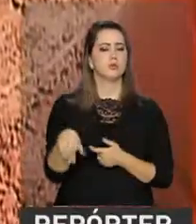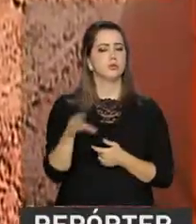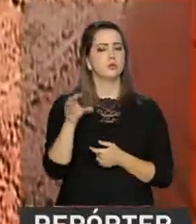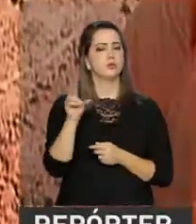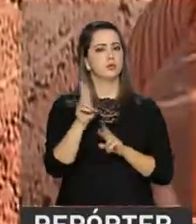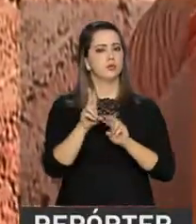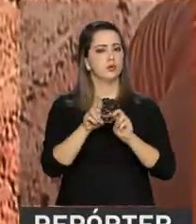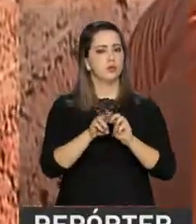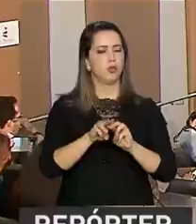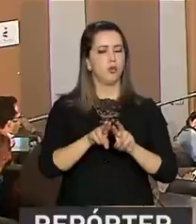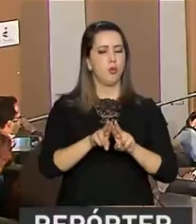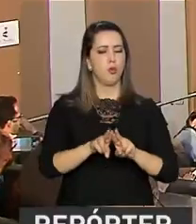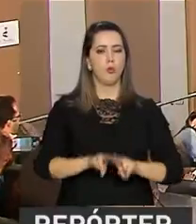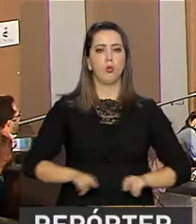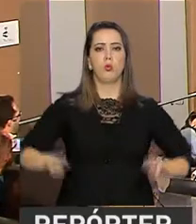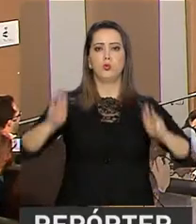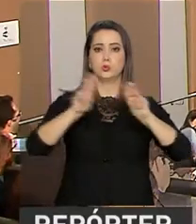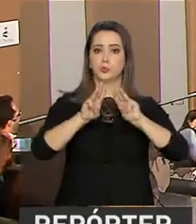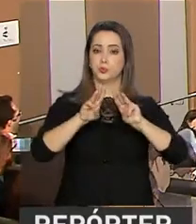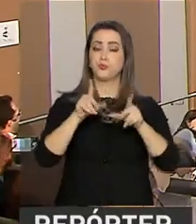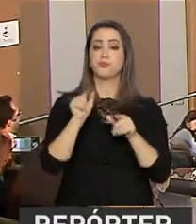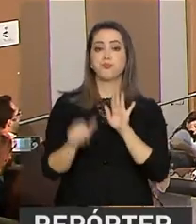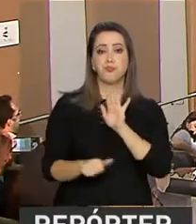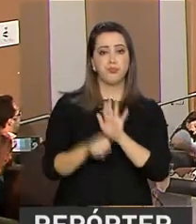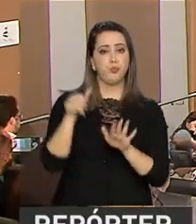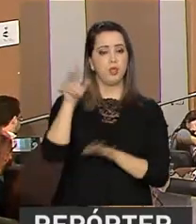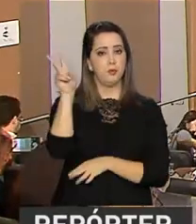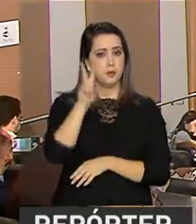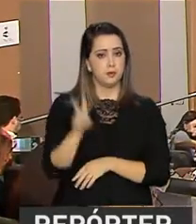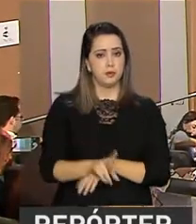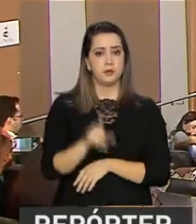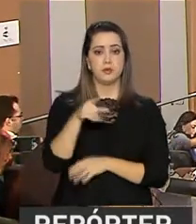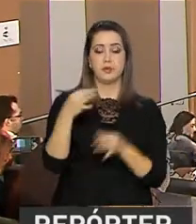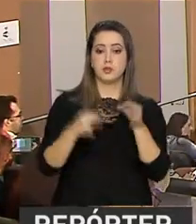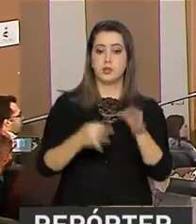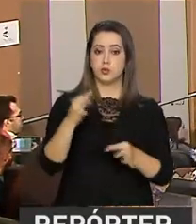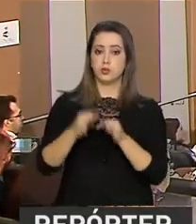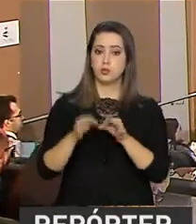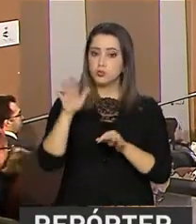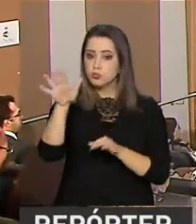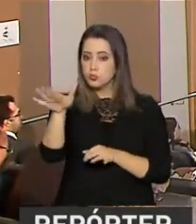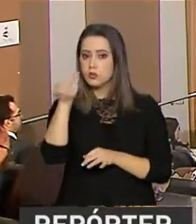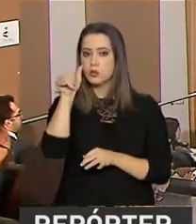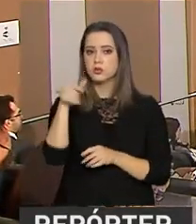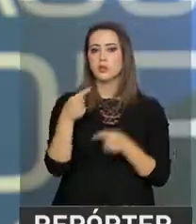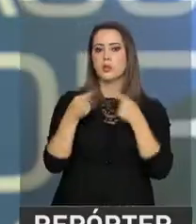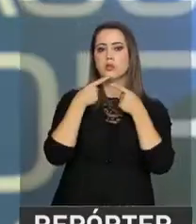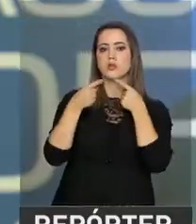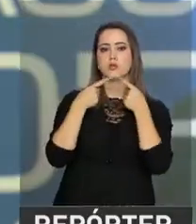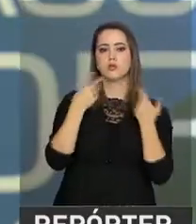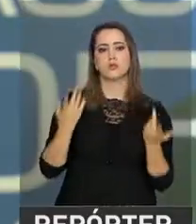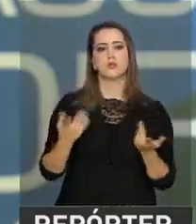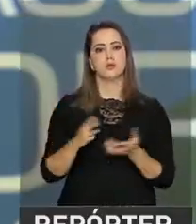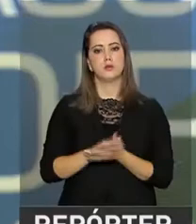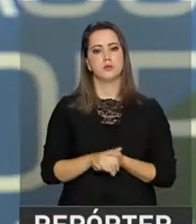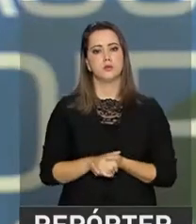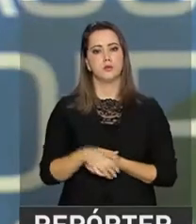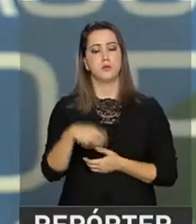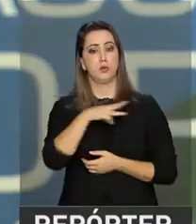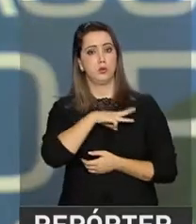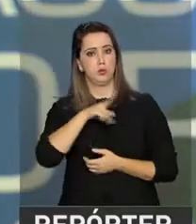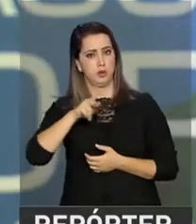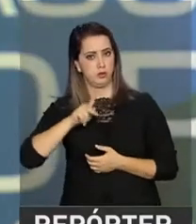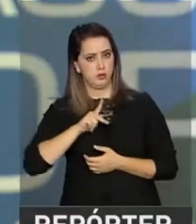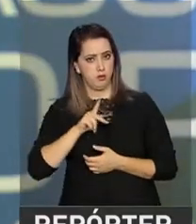unidas onu e pela primeira vez o judiciário brasileiro foi chamado a discussão do ministério público e não só